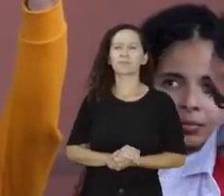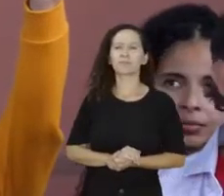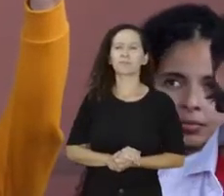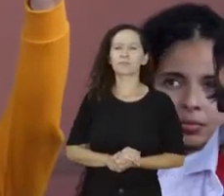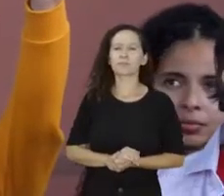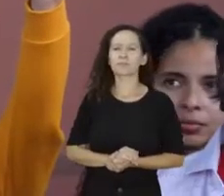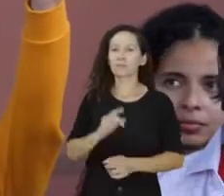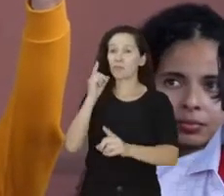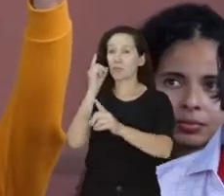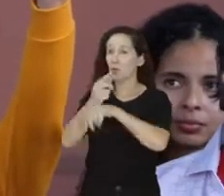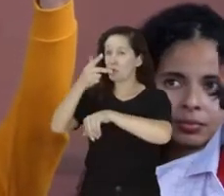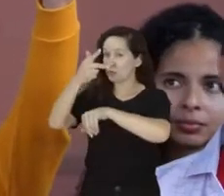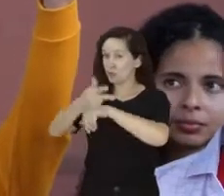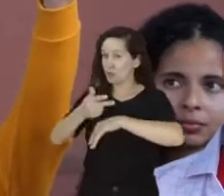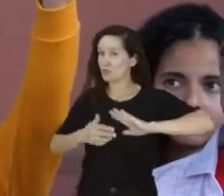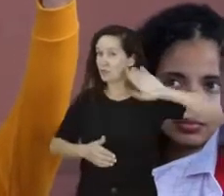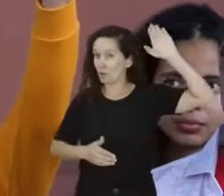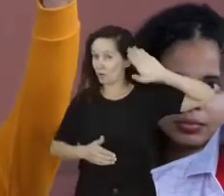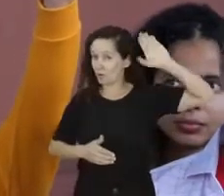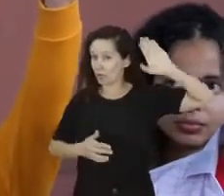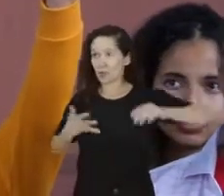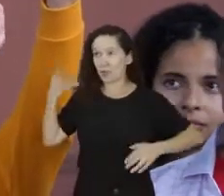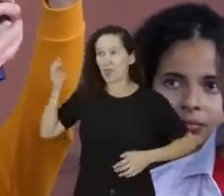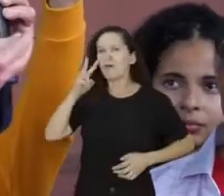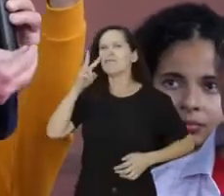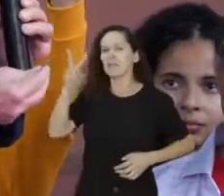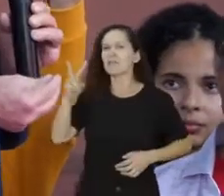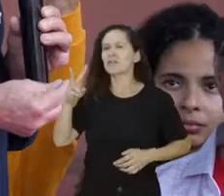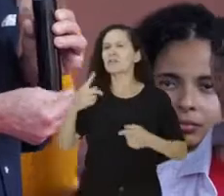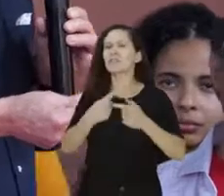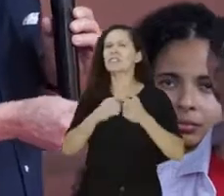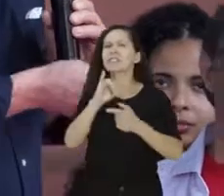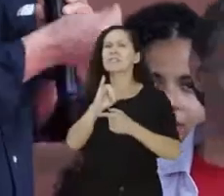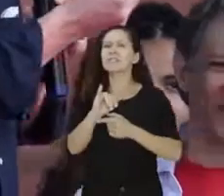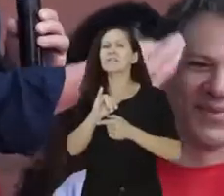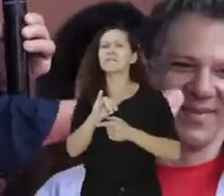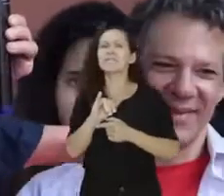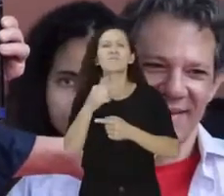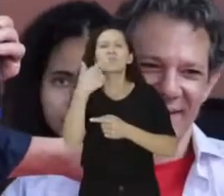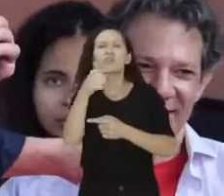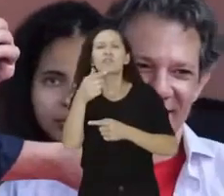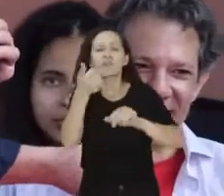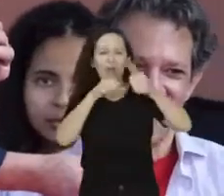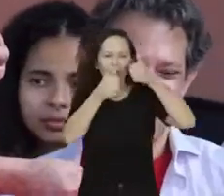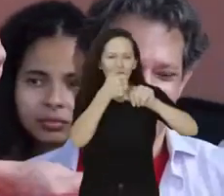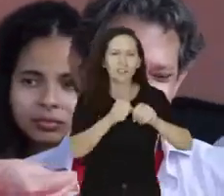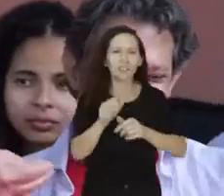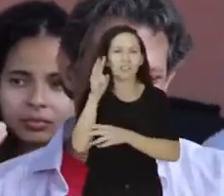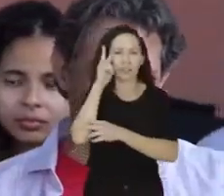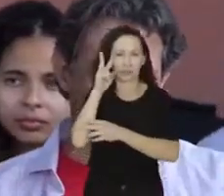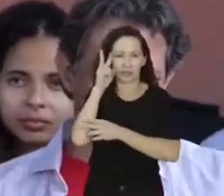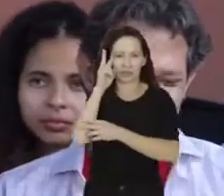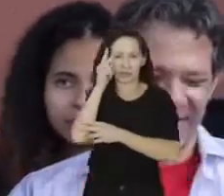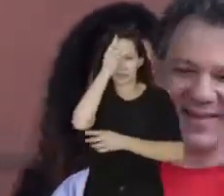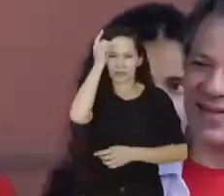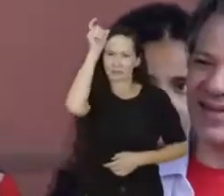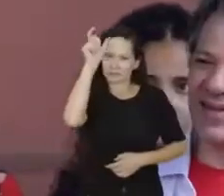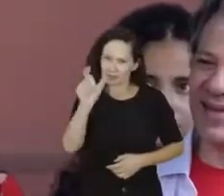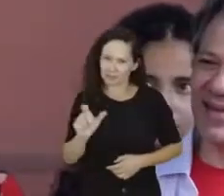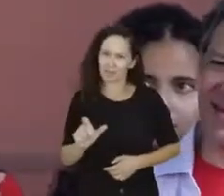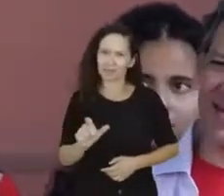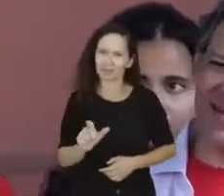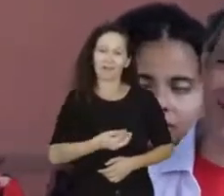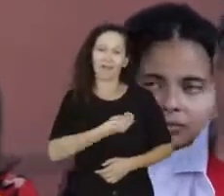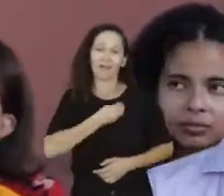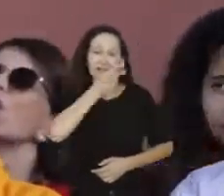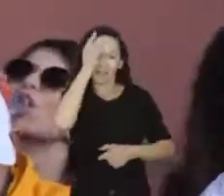campanha. Porque se você não analisar o histórico das pessoas, a vida das pessoas,